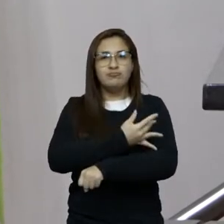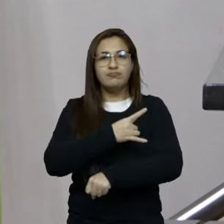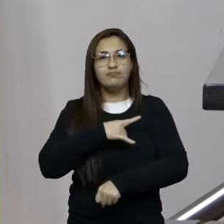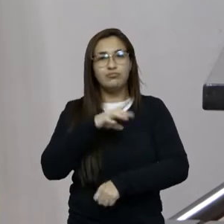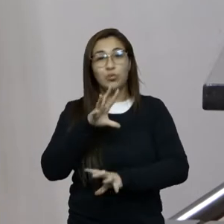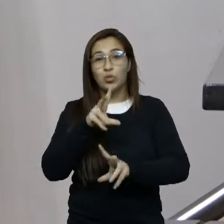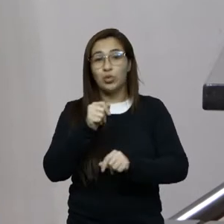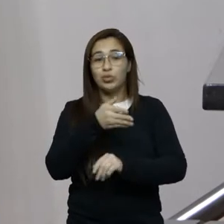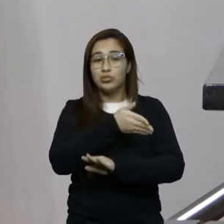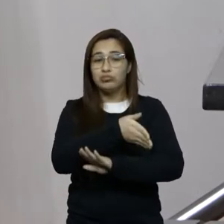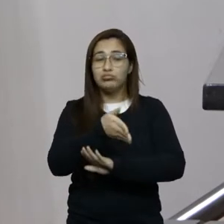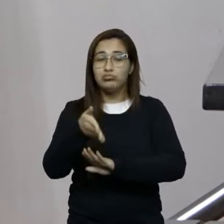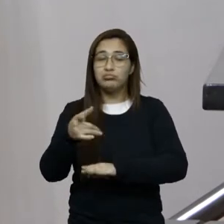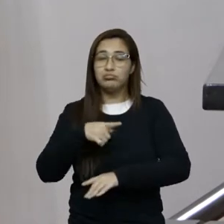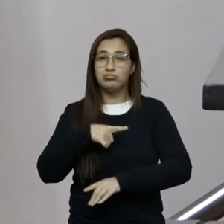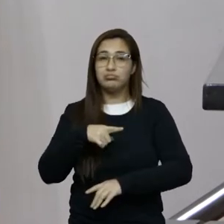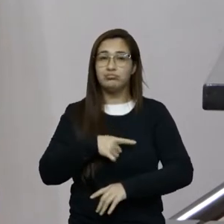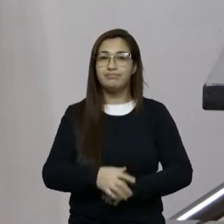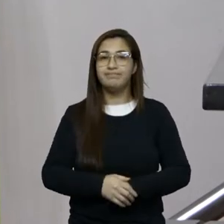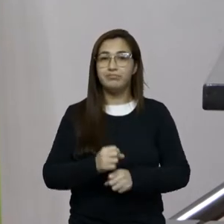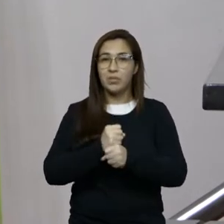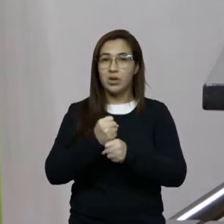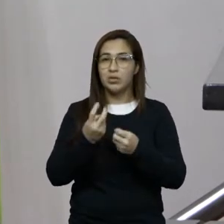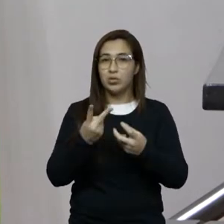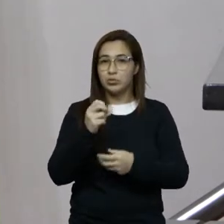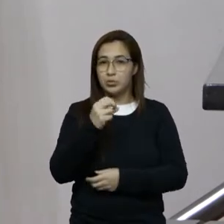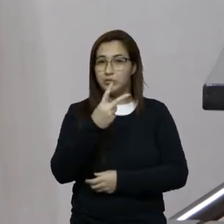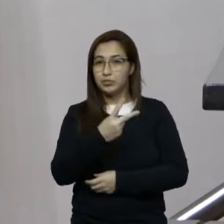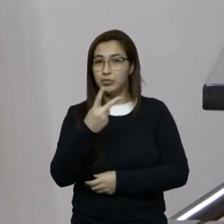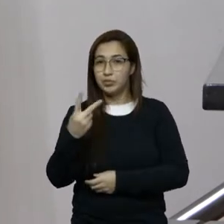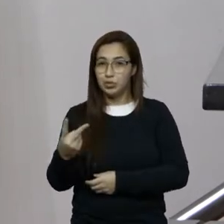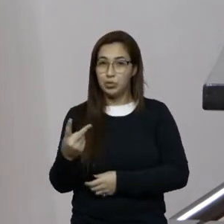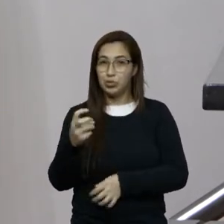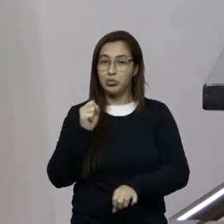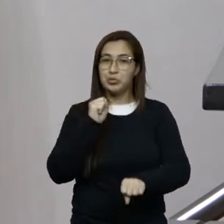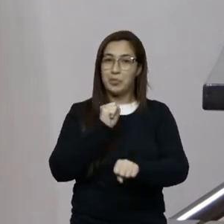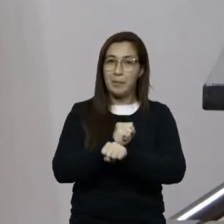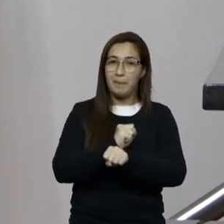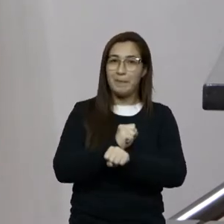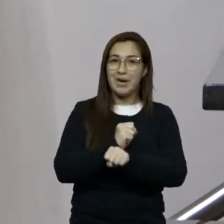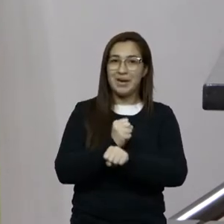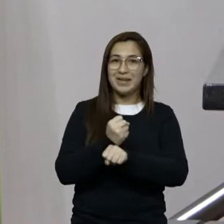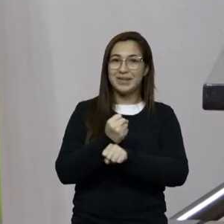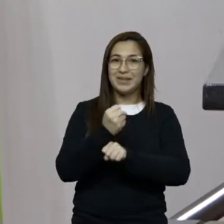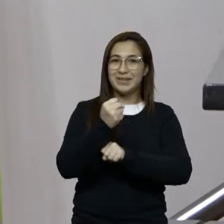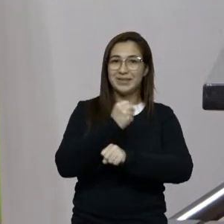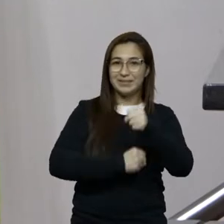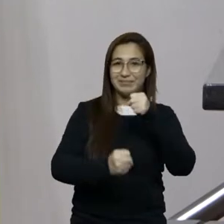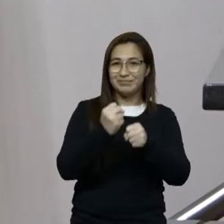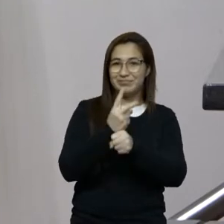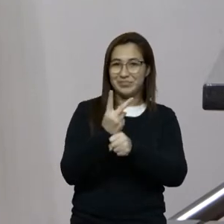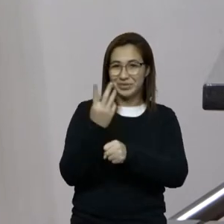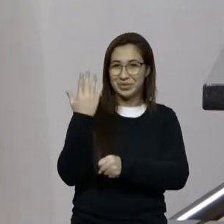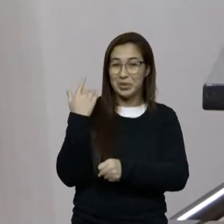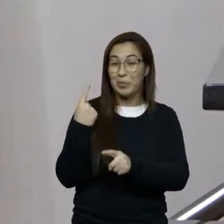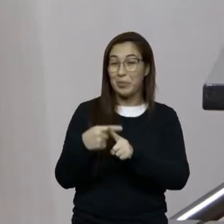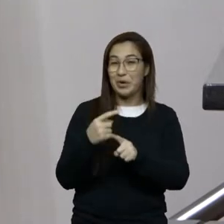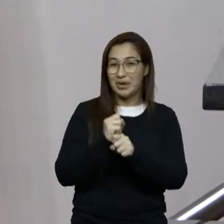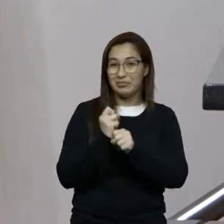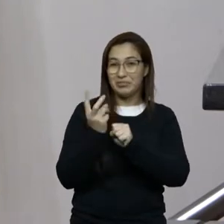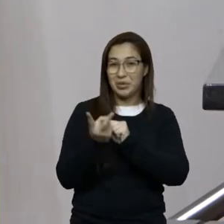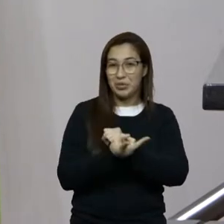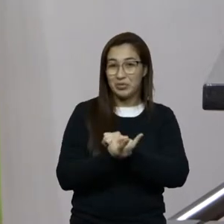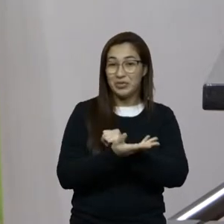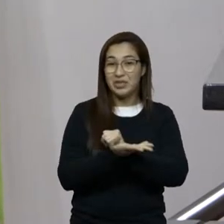participam este ano após dois anos de restrições devido a pandemia do convívio o povo